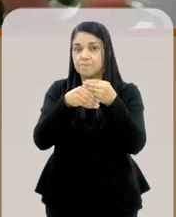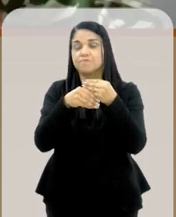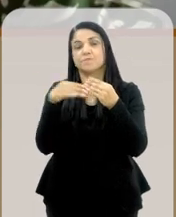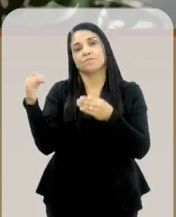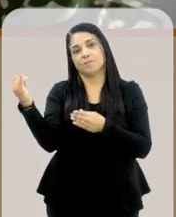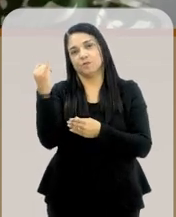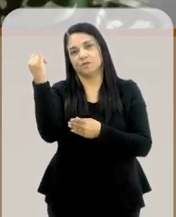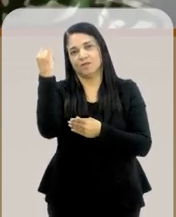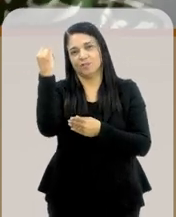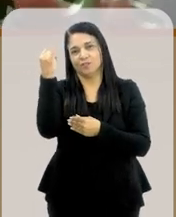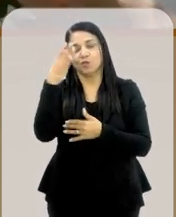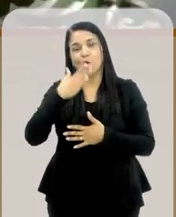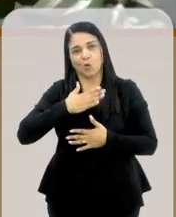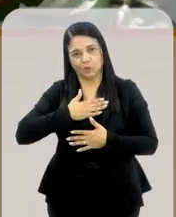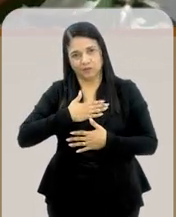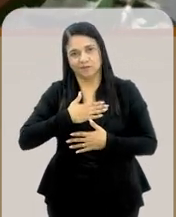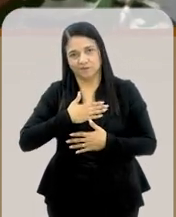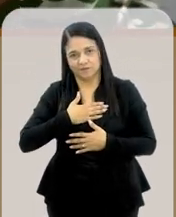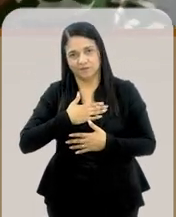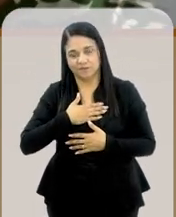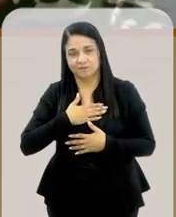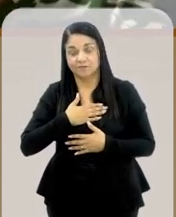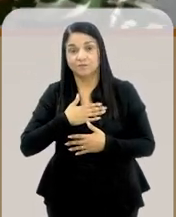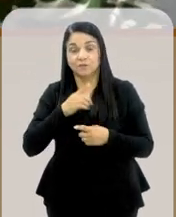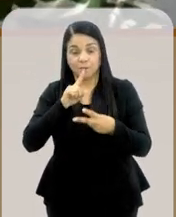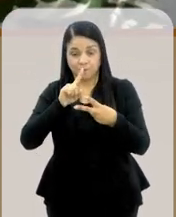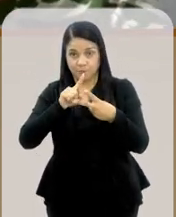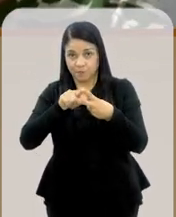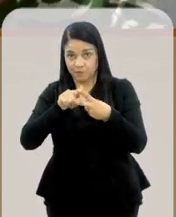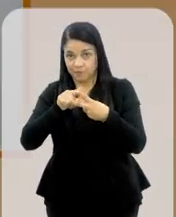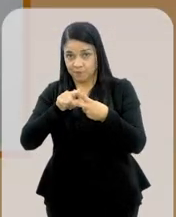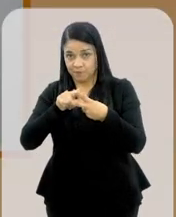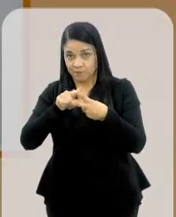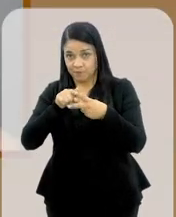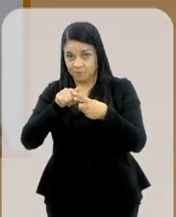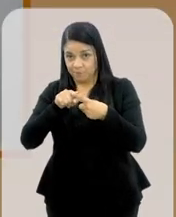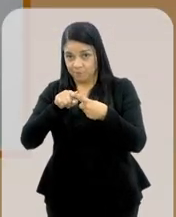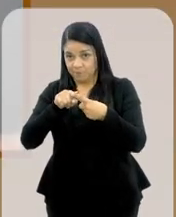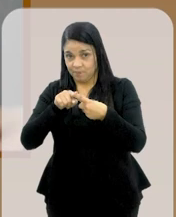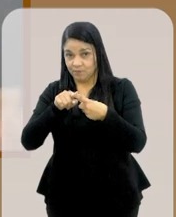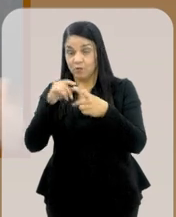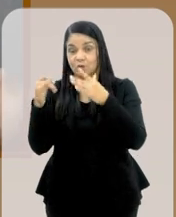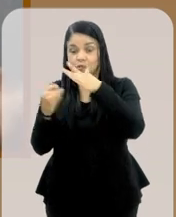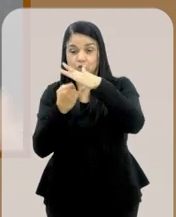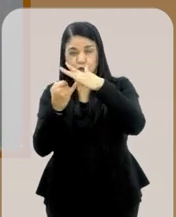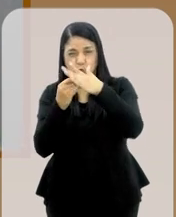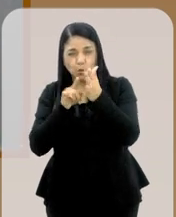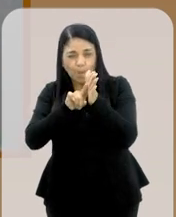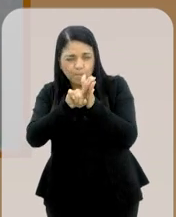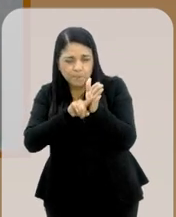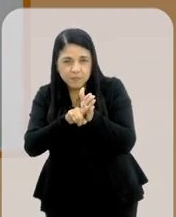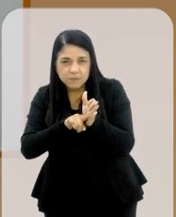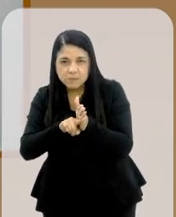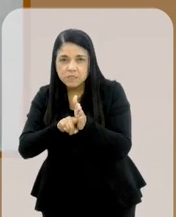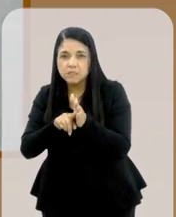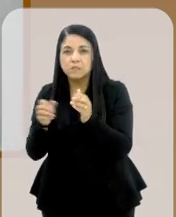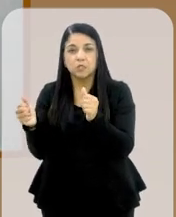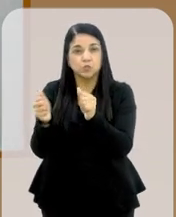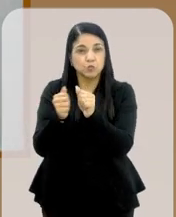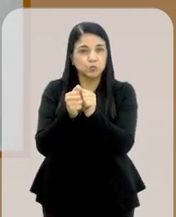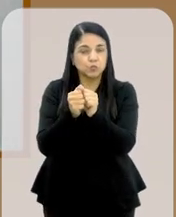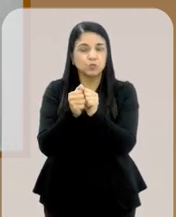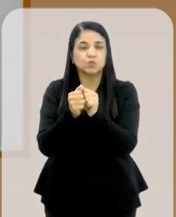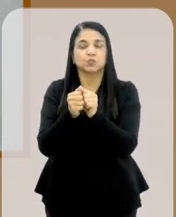pontos importantes que eu gostaria de acrescentar. O primeiro deles é que o Instituto fez uma pesquisa junto